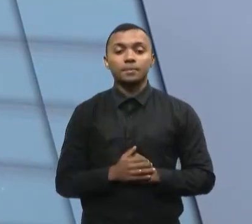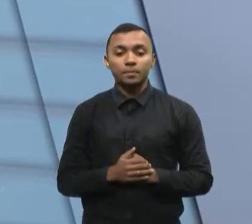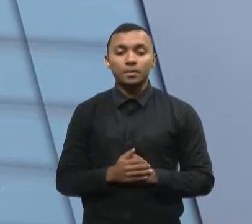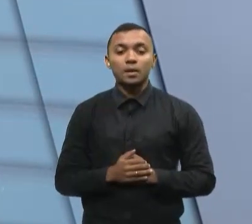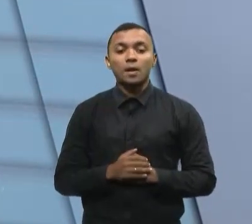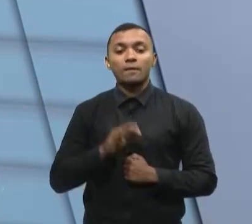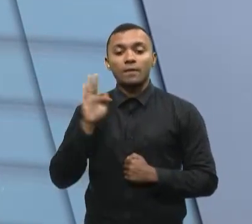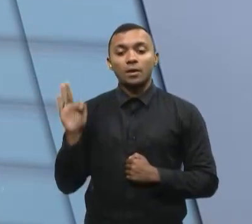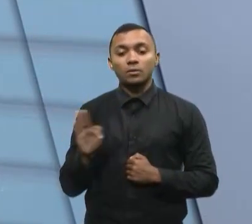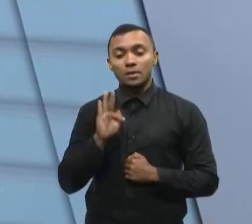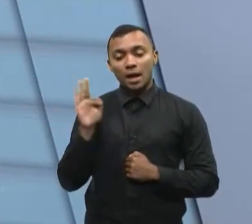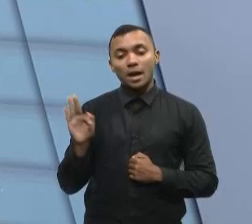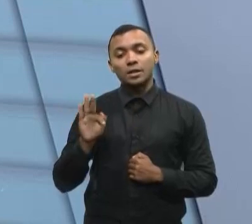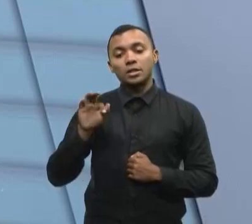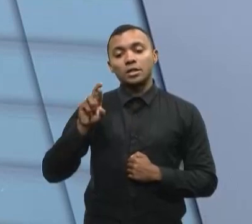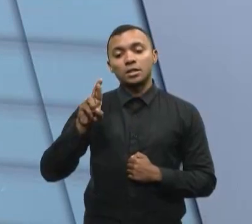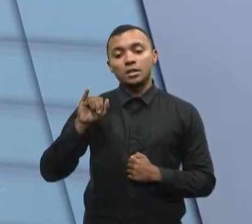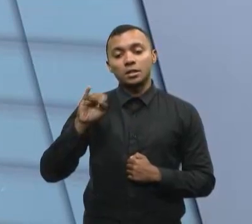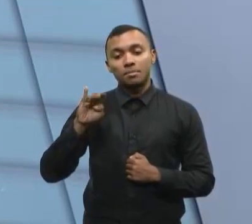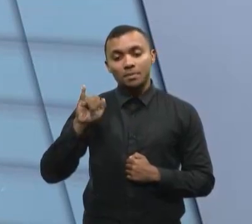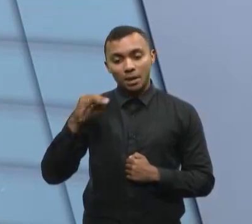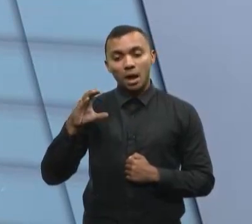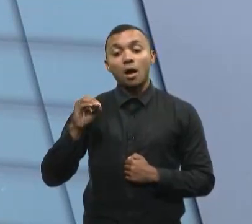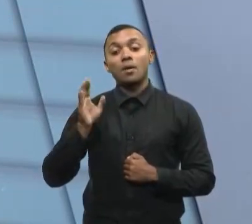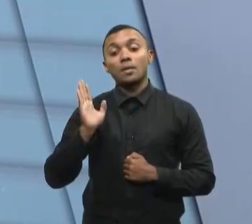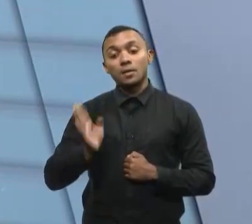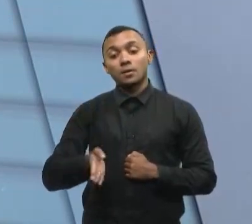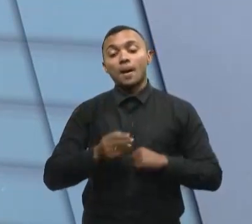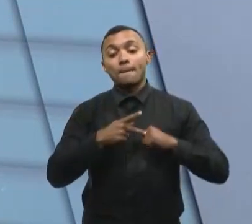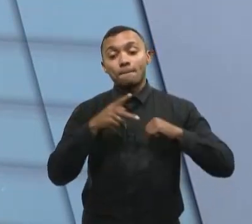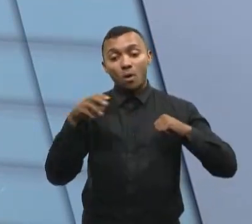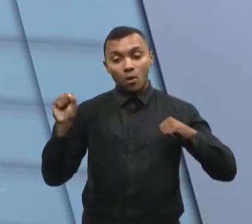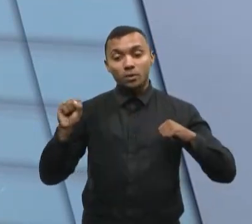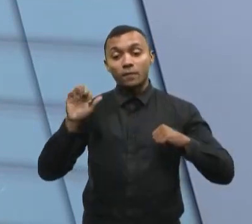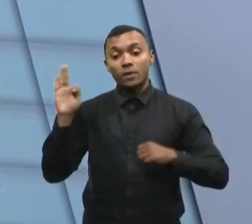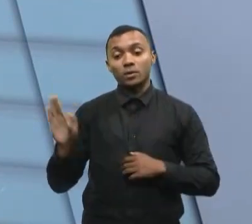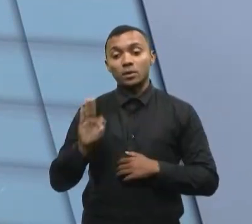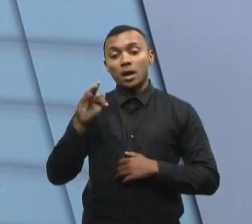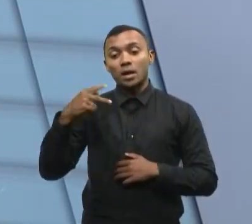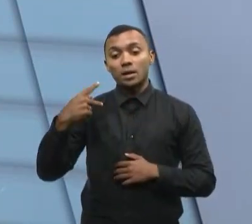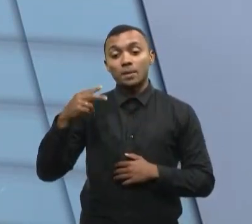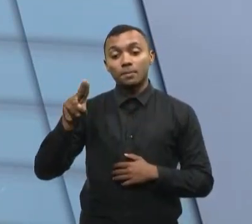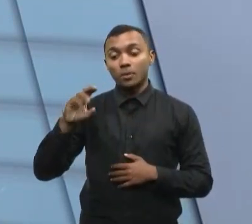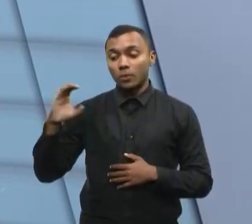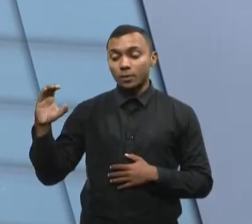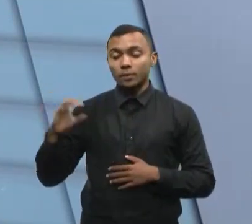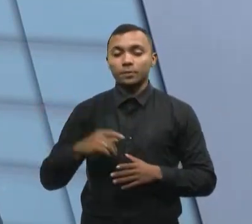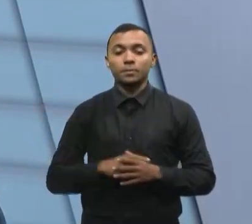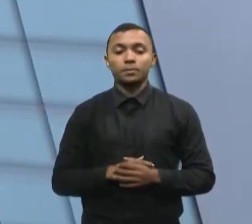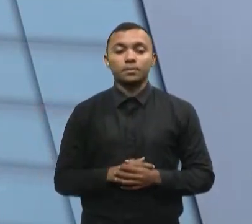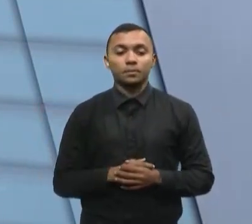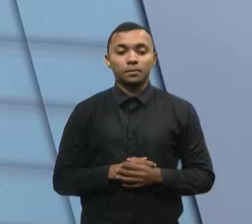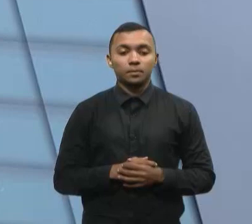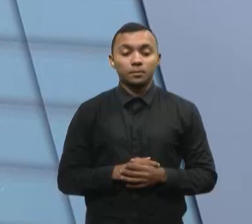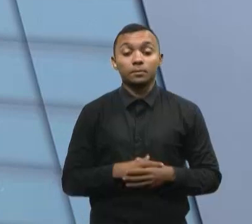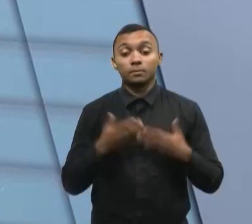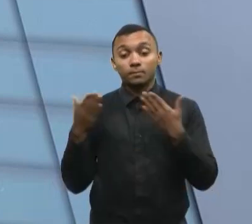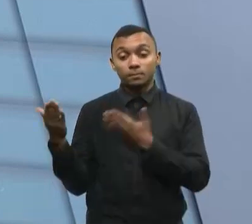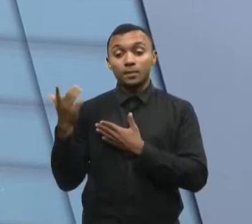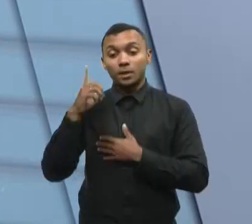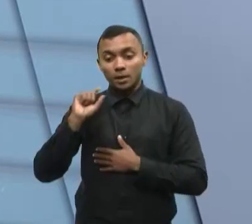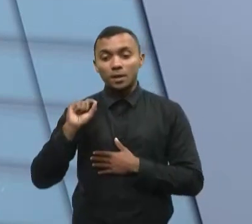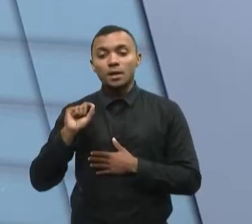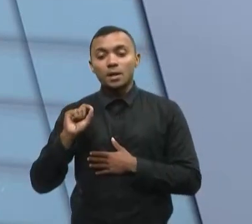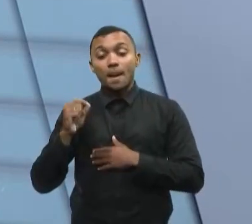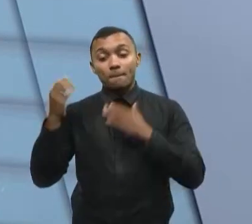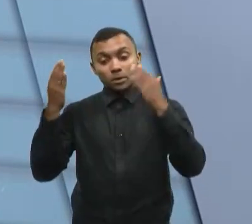lá de Ribeirão Preto. Ele é pós-graduado em neurociência e comportamento pela PUC do Rio Grande do Sul. Aqui comigo, a psicóloga, ela tem